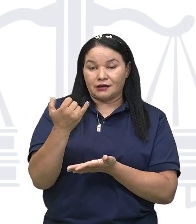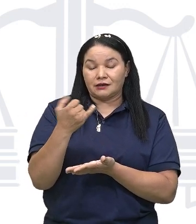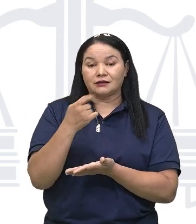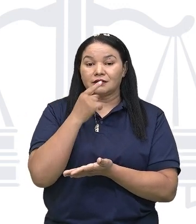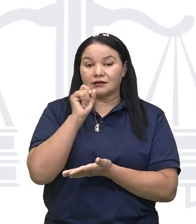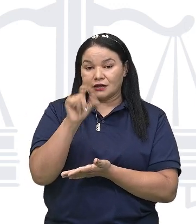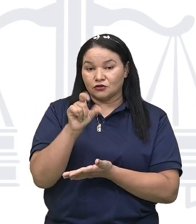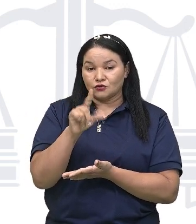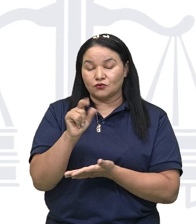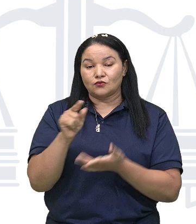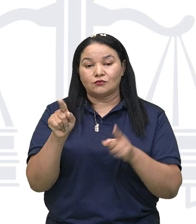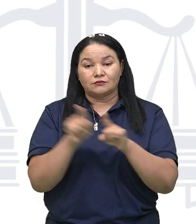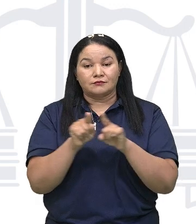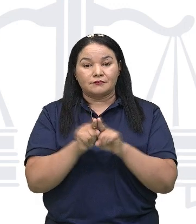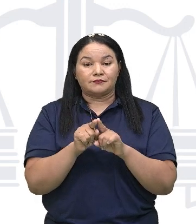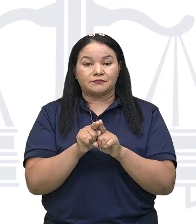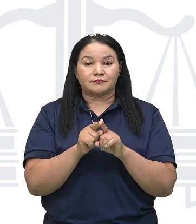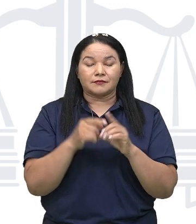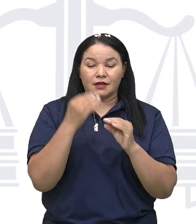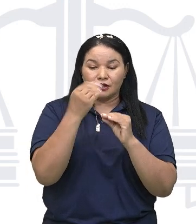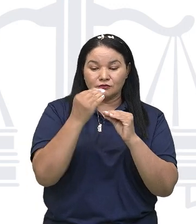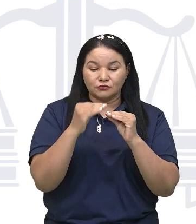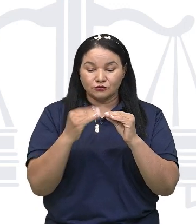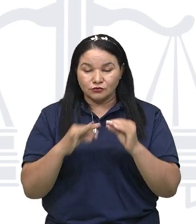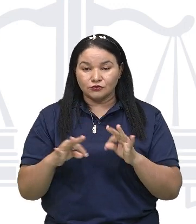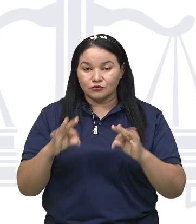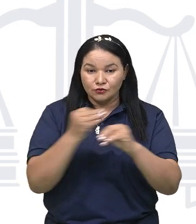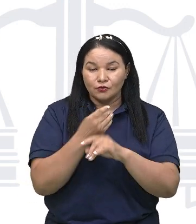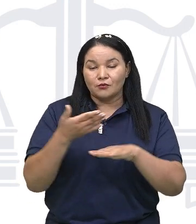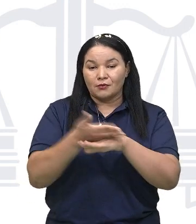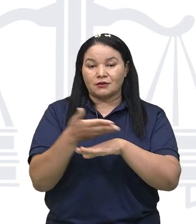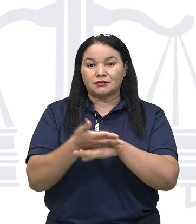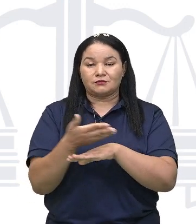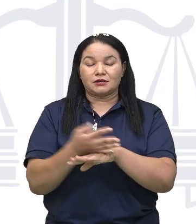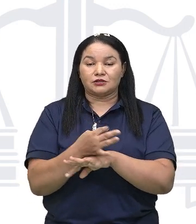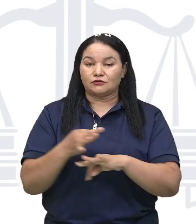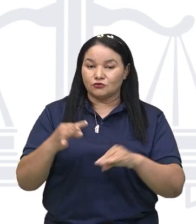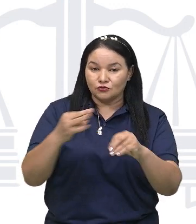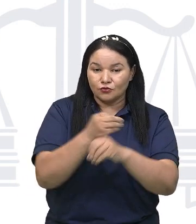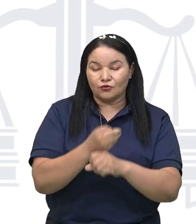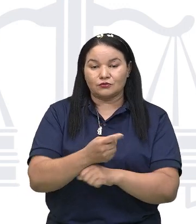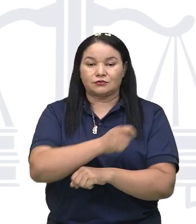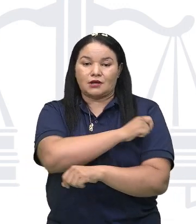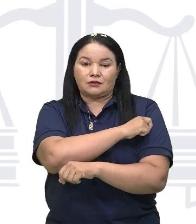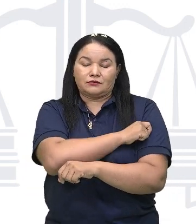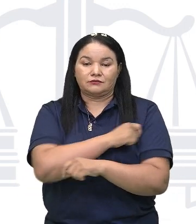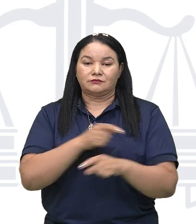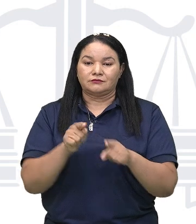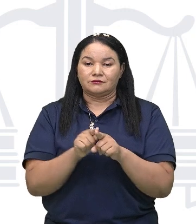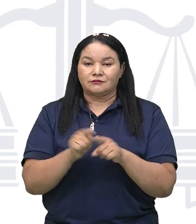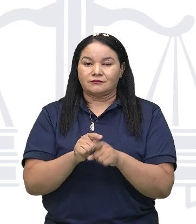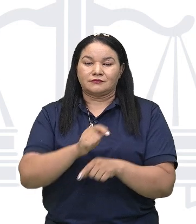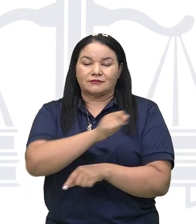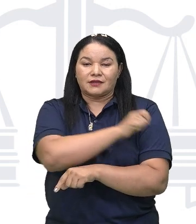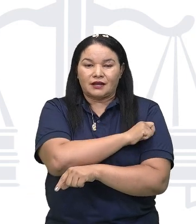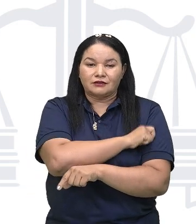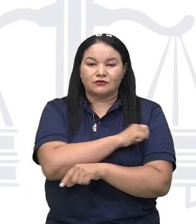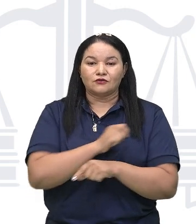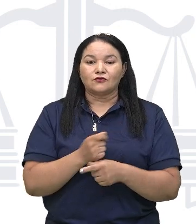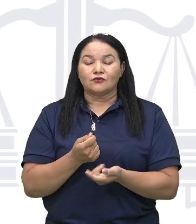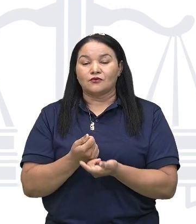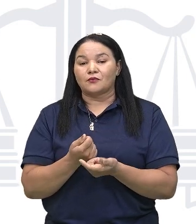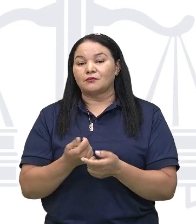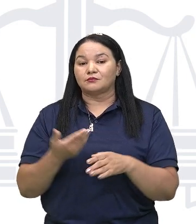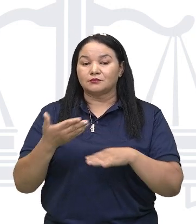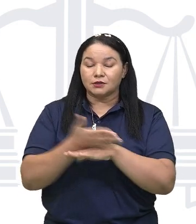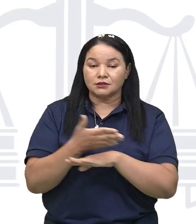garantindo aí a inclusão dos dados de frequência de todos, tá bom? Lembrando que nossos alunos, né, da EJA Médio fazem parte aí do PED-MEI, então